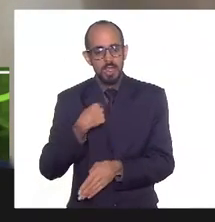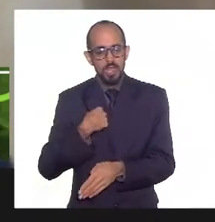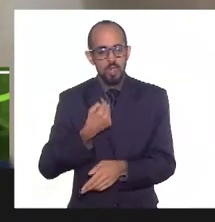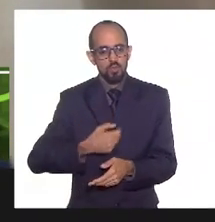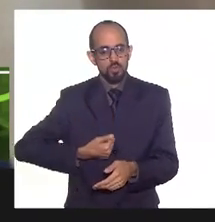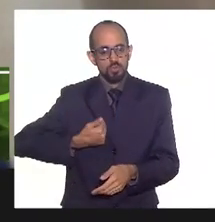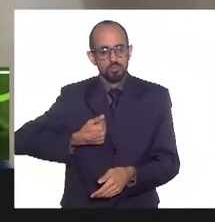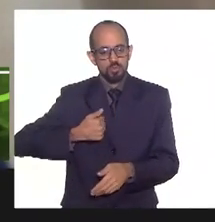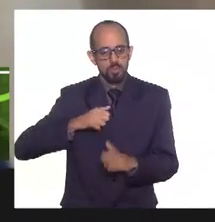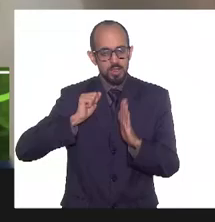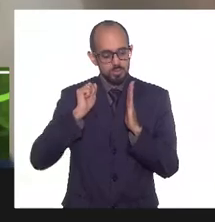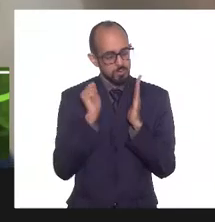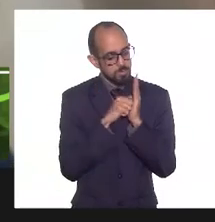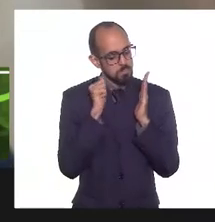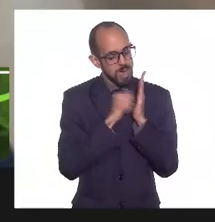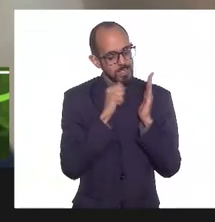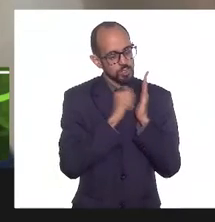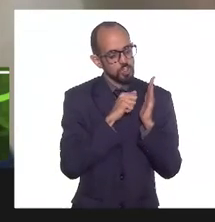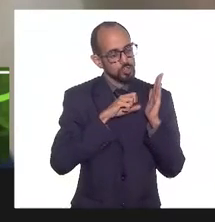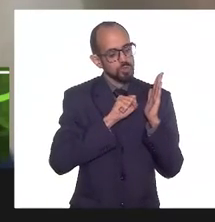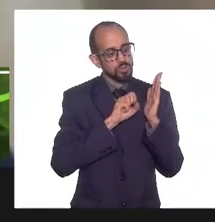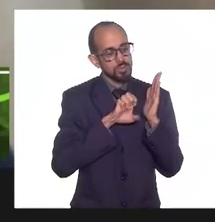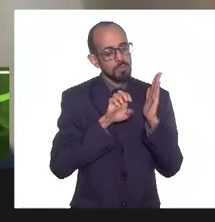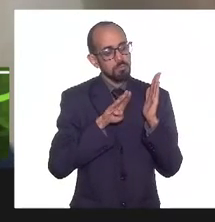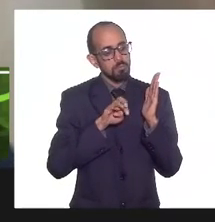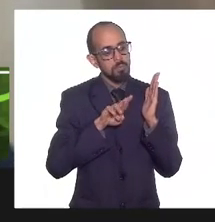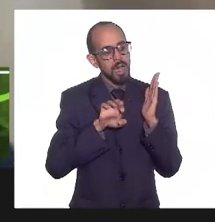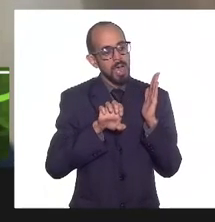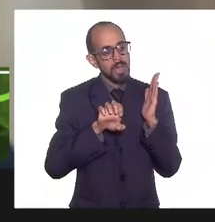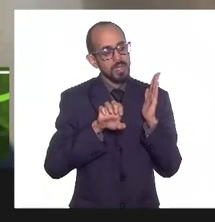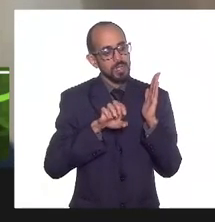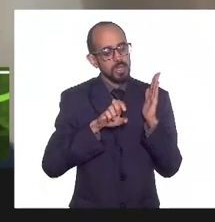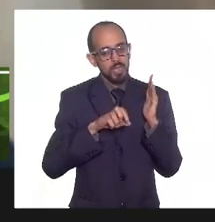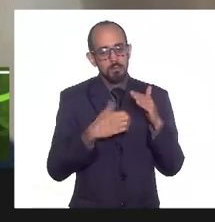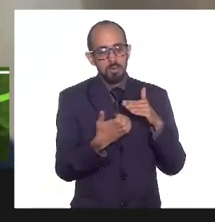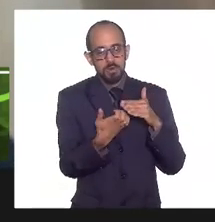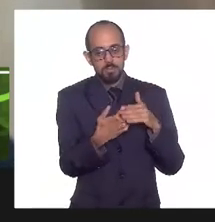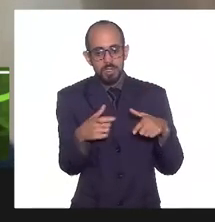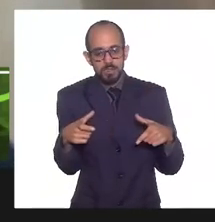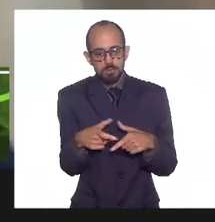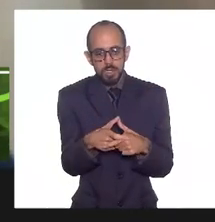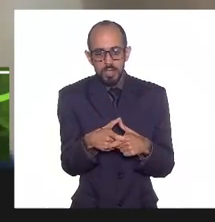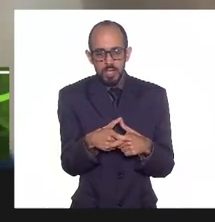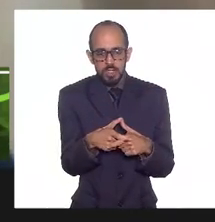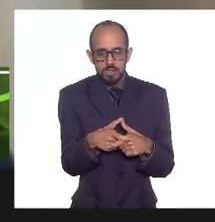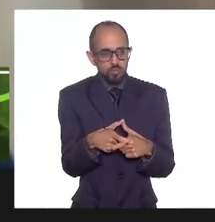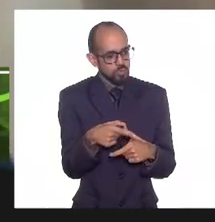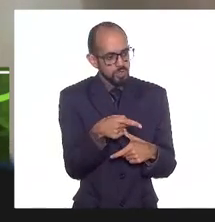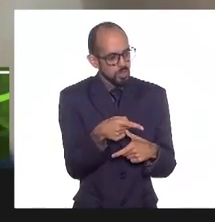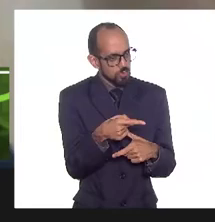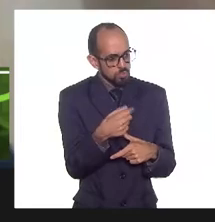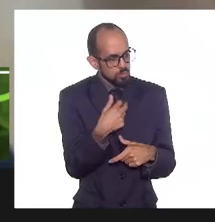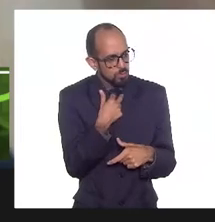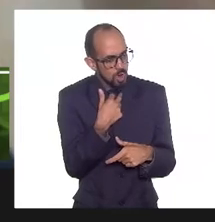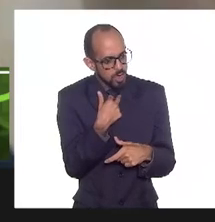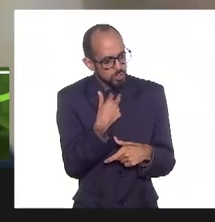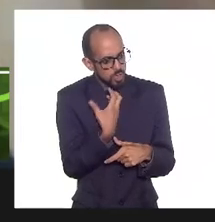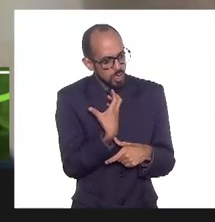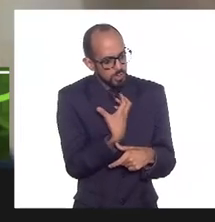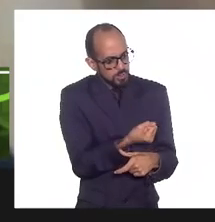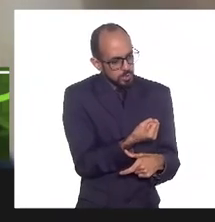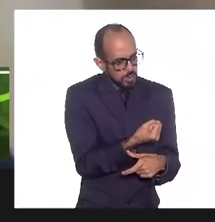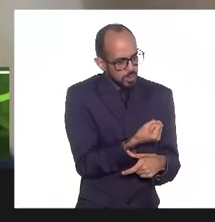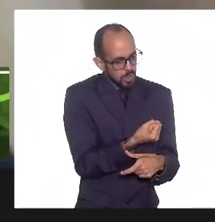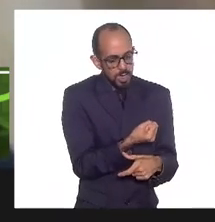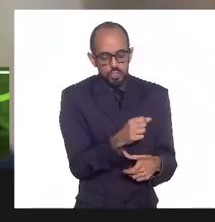que bateu na porta do Sebrae para dizer olha um micro pequeno empreendedor cultural vocês não levam em consideração aí criamos um curso